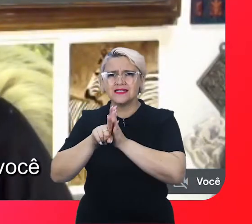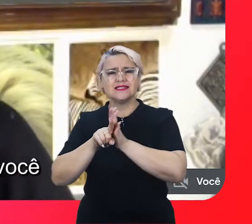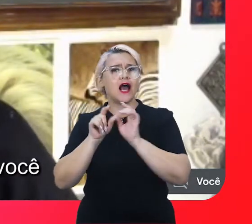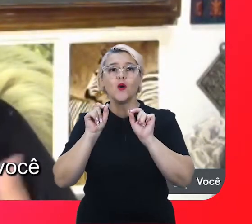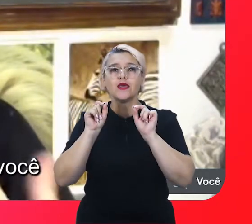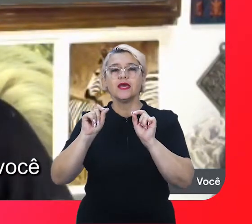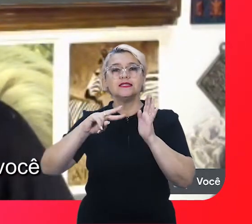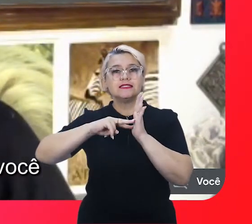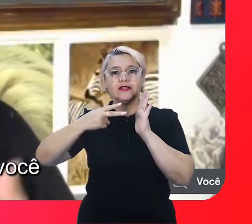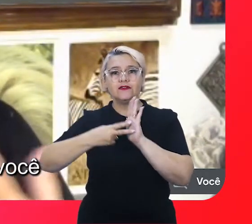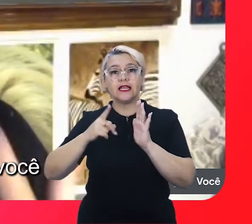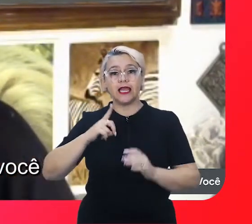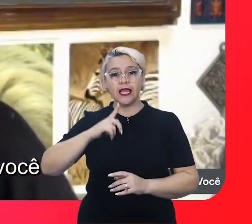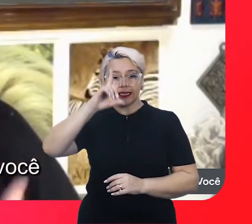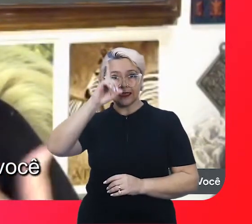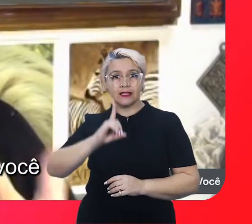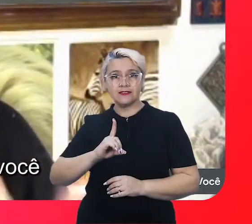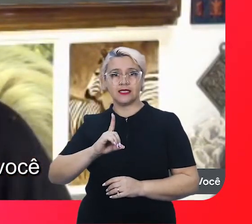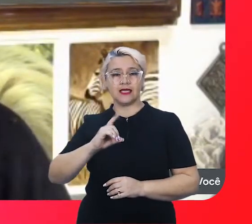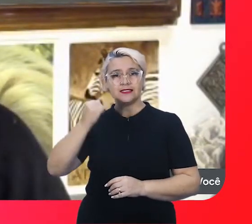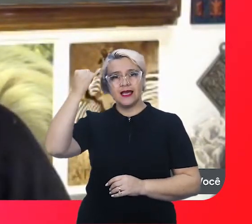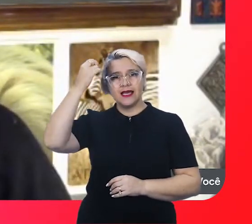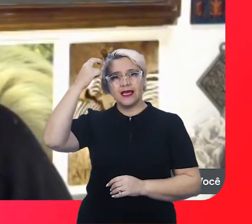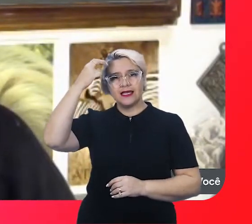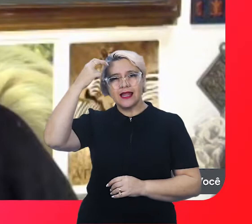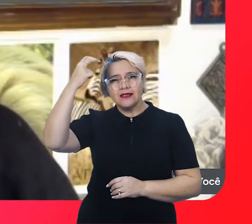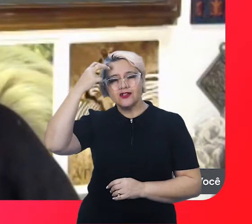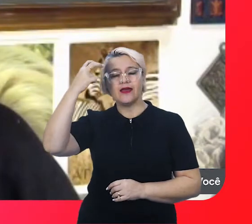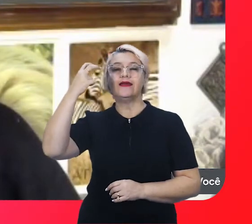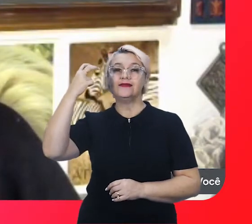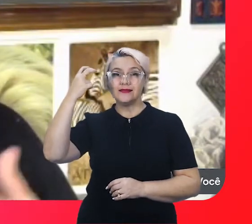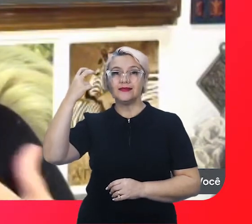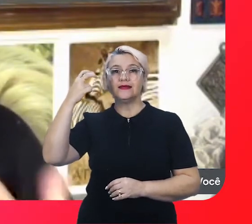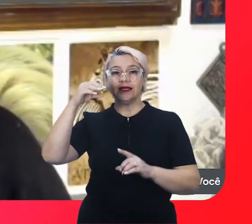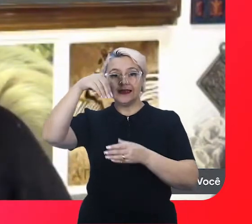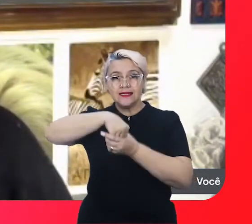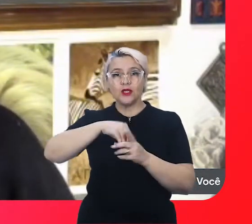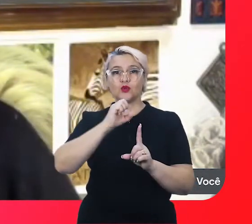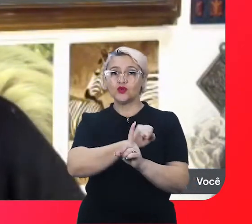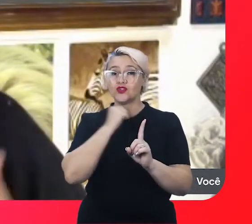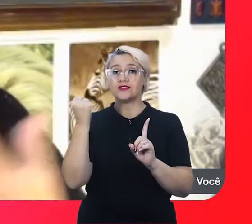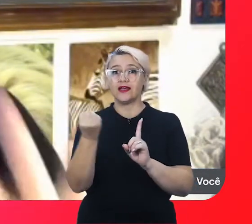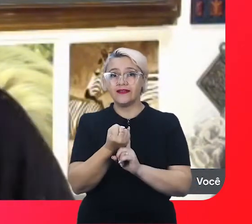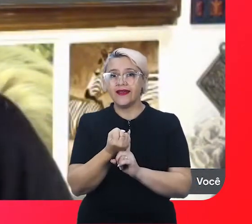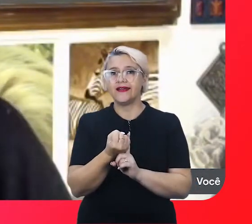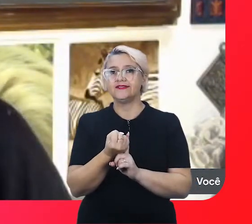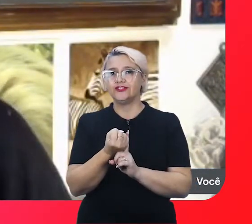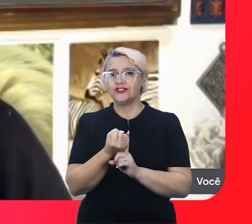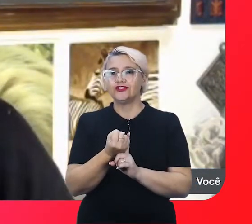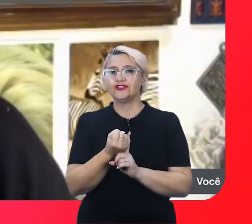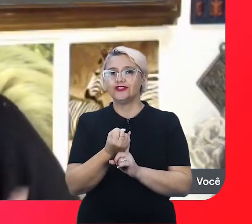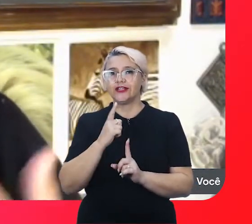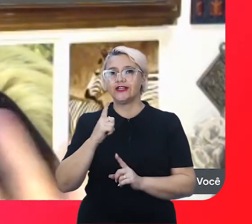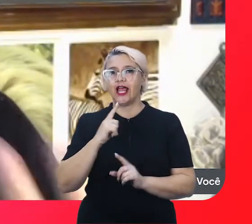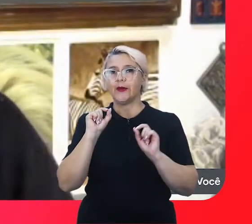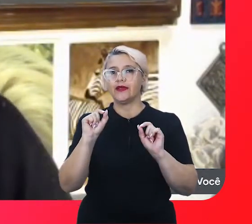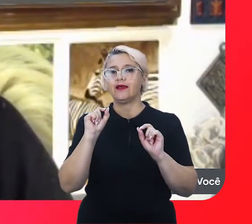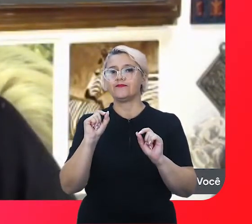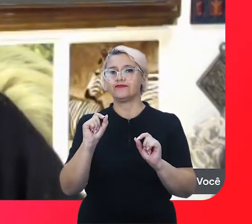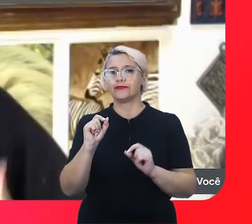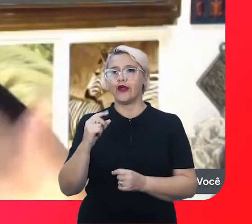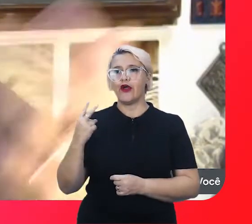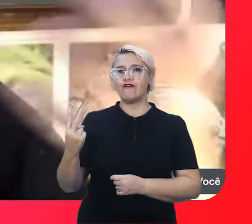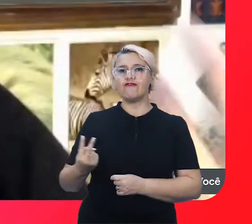que é você ter uma deficiência intelectual numa sociedade que se pauta pelo valor,